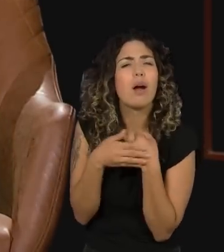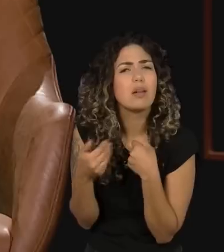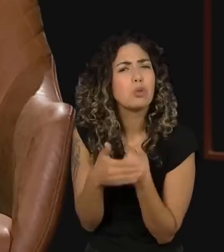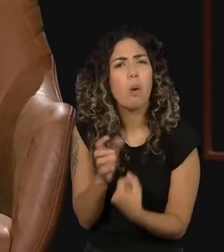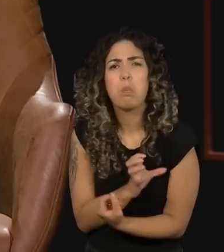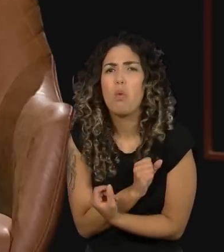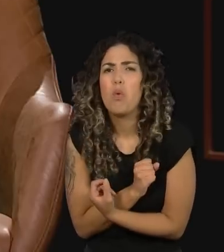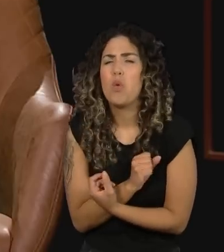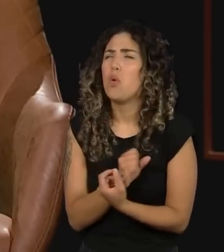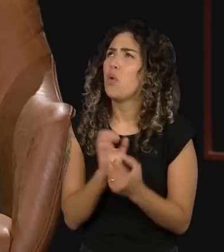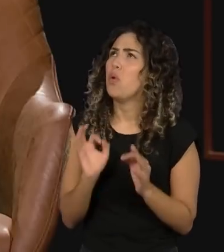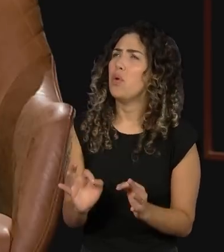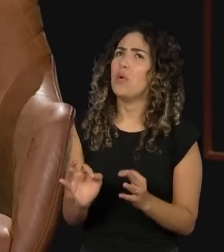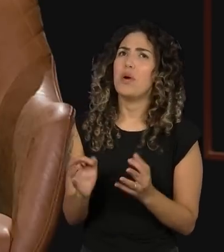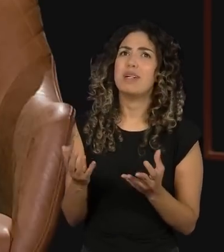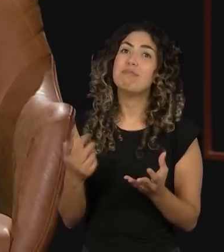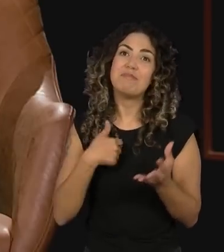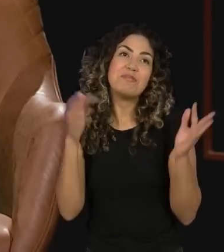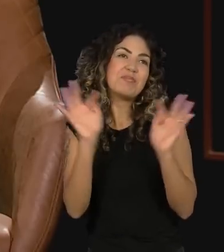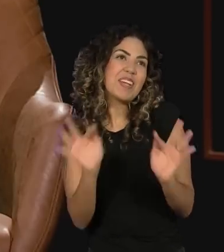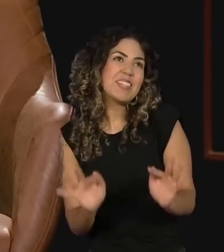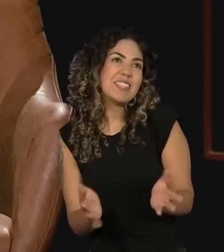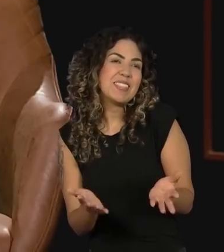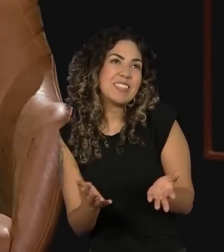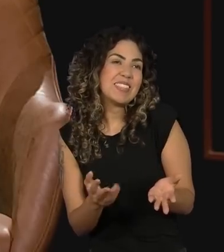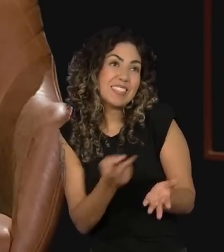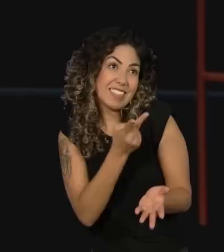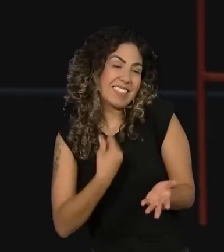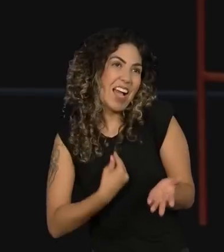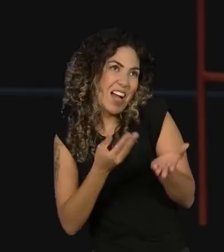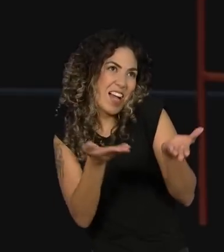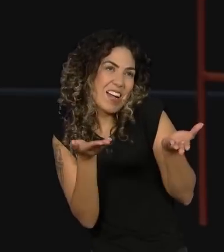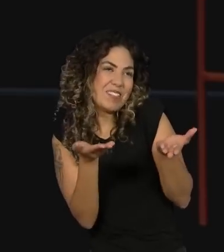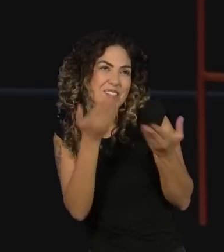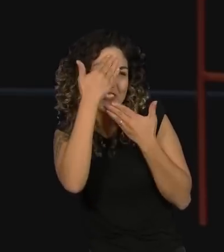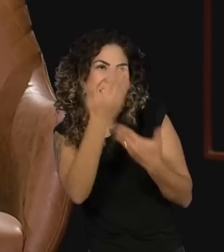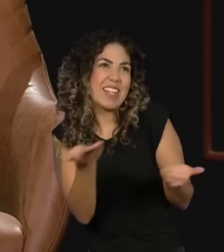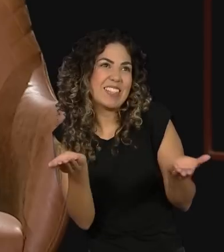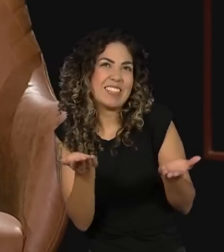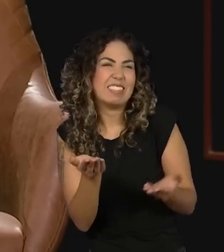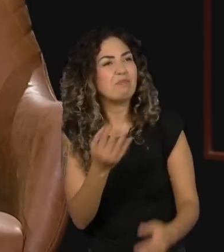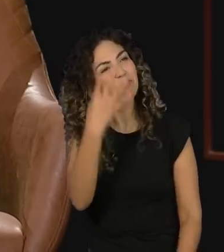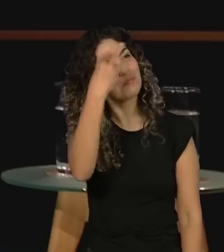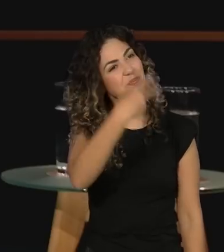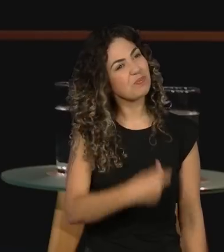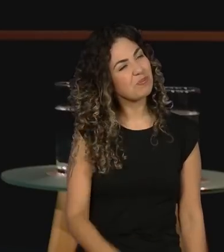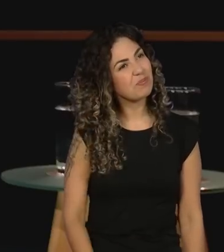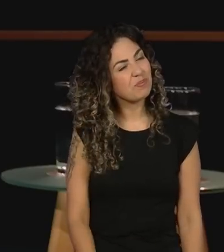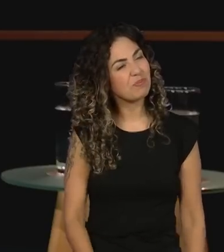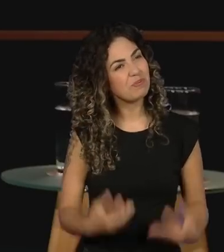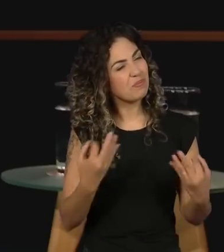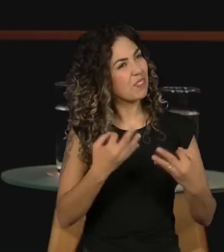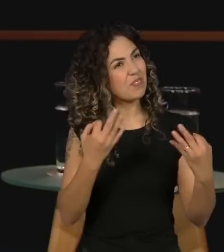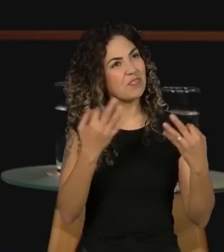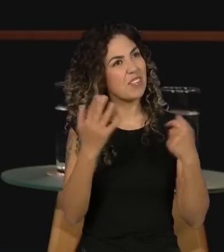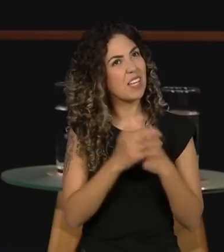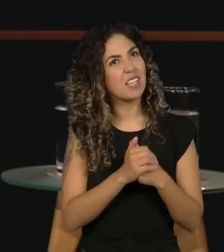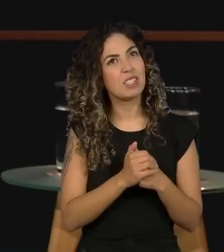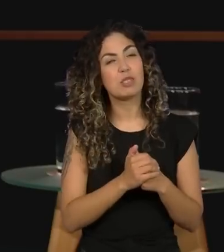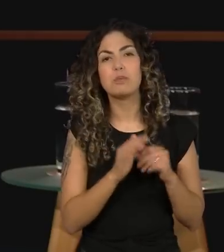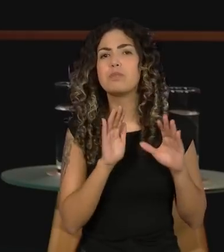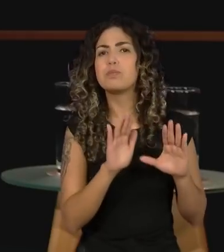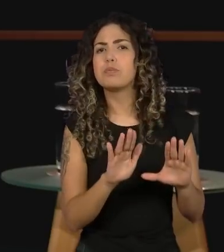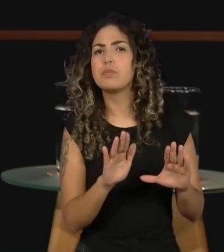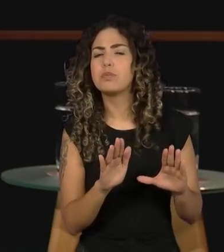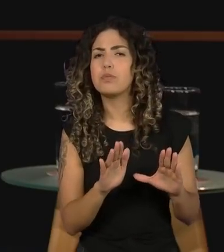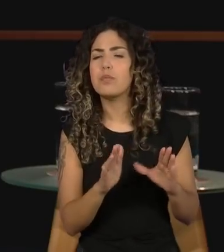eles e que eu estou muito feliz deles estarem aqui. Obrigada, André. Que lindo. Perfeito, Clarice. Clarice, vamos falar do